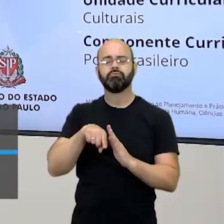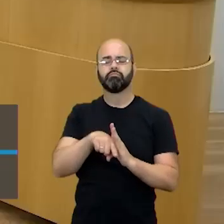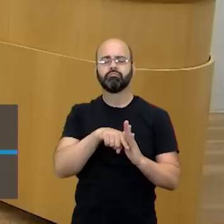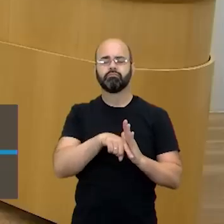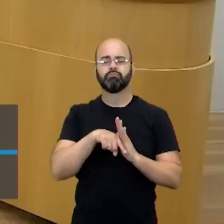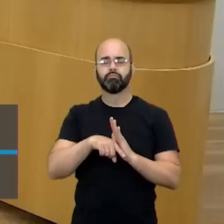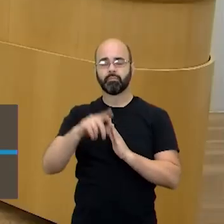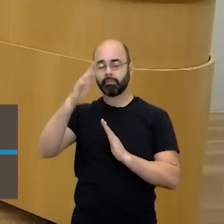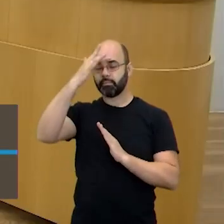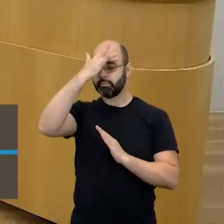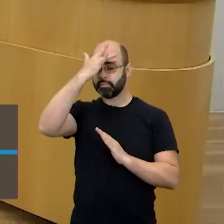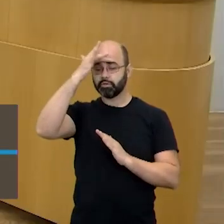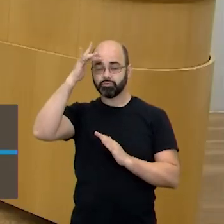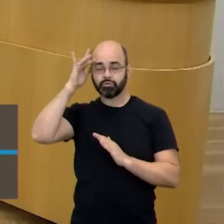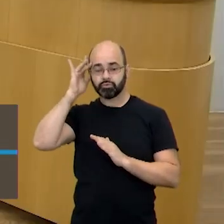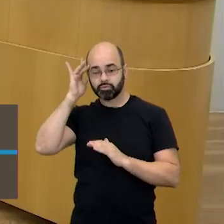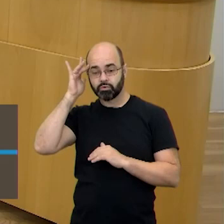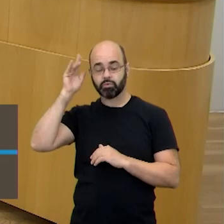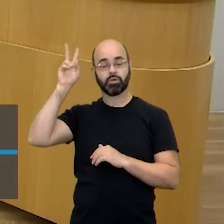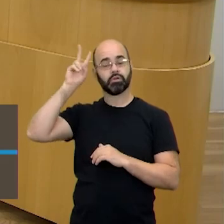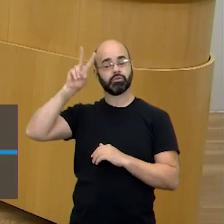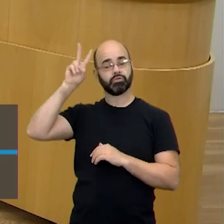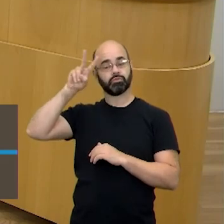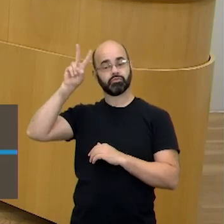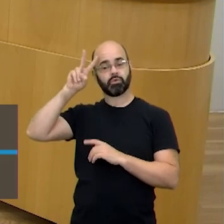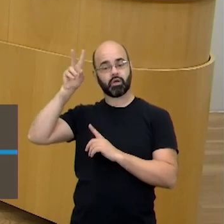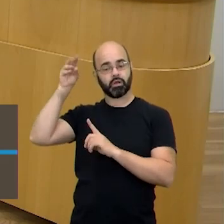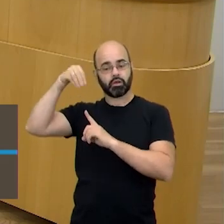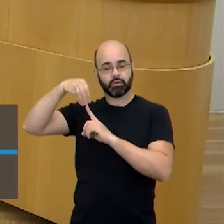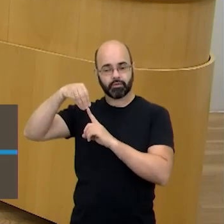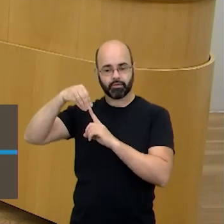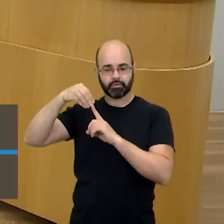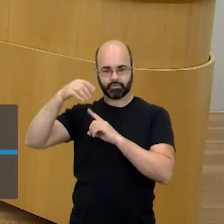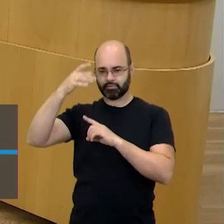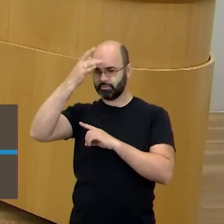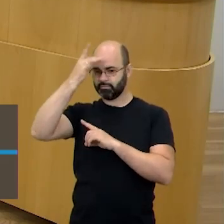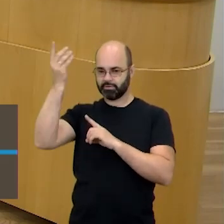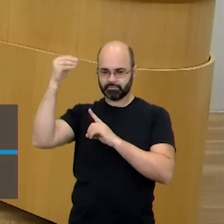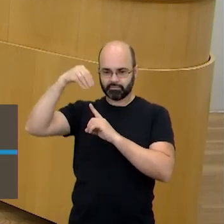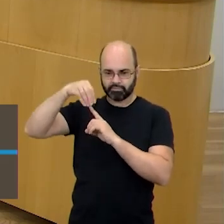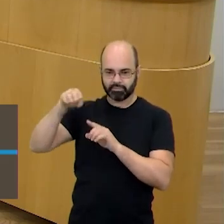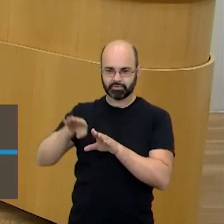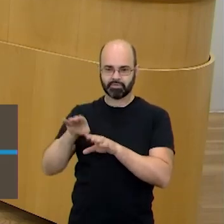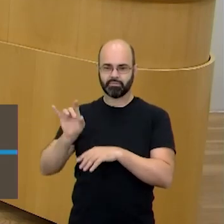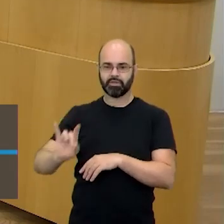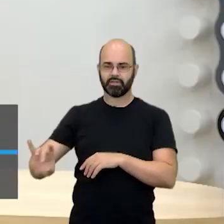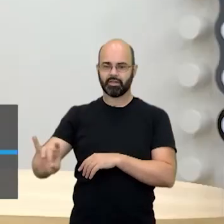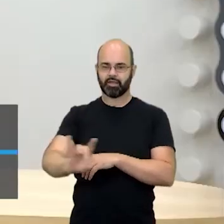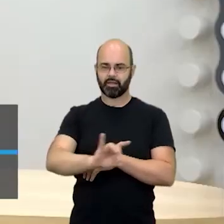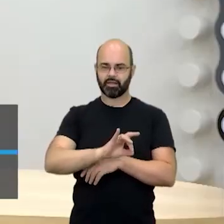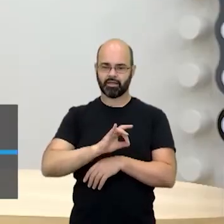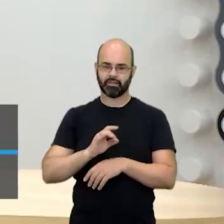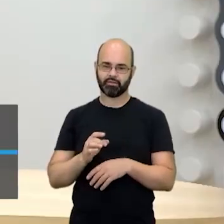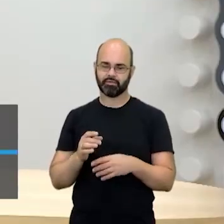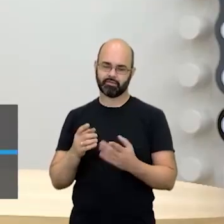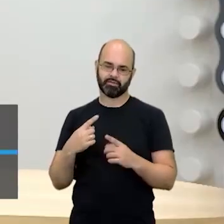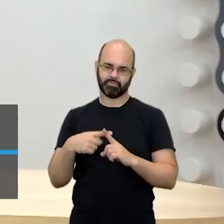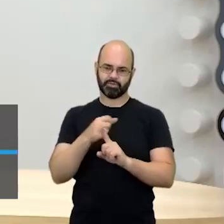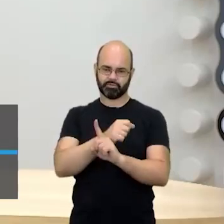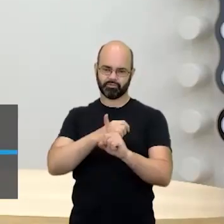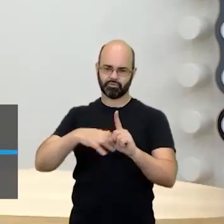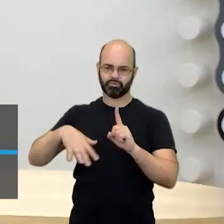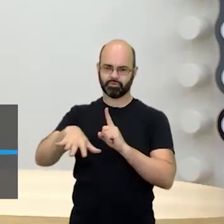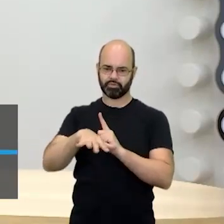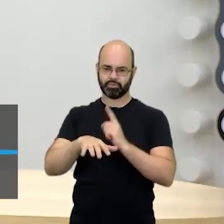Russão, uma pessoa comum também é cheia de história, não é? Os seres humanos em sociedade, né, como a gente até já discutiu